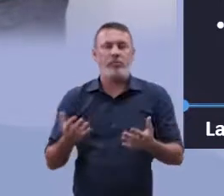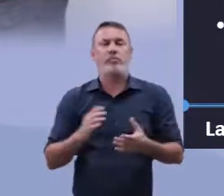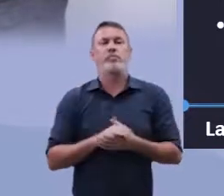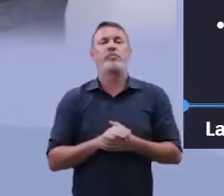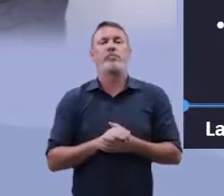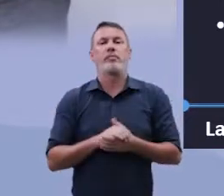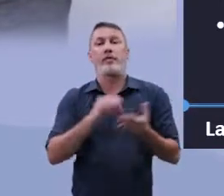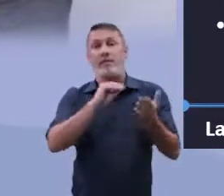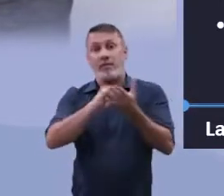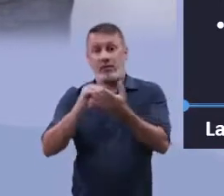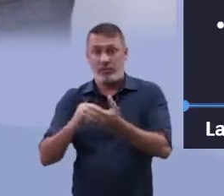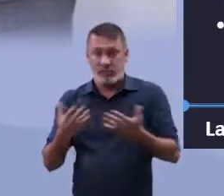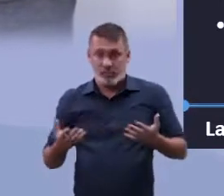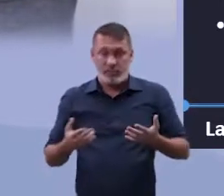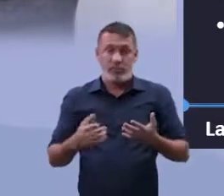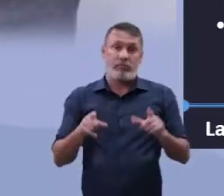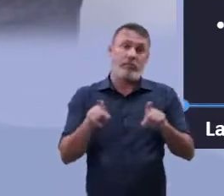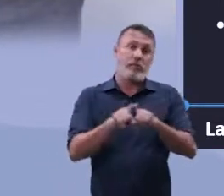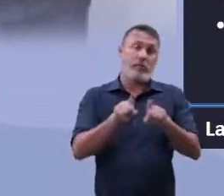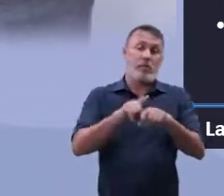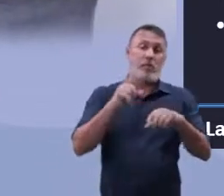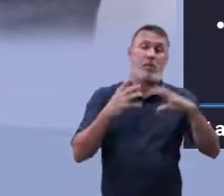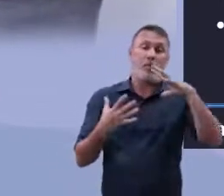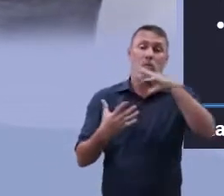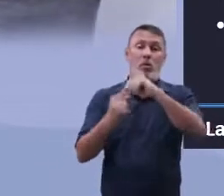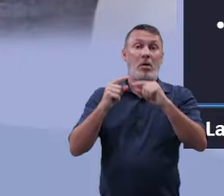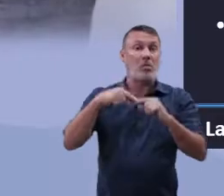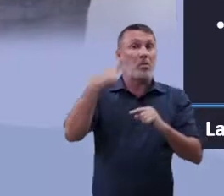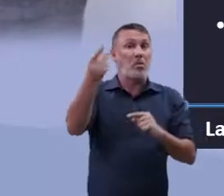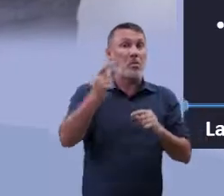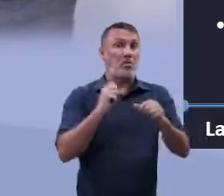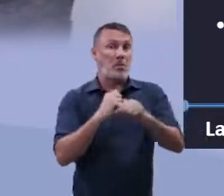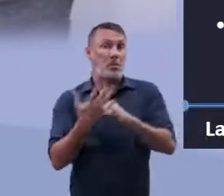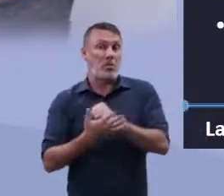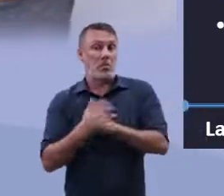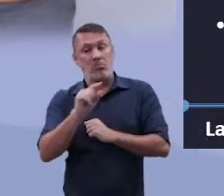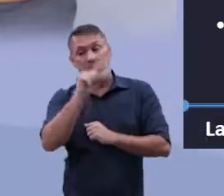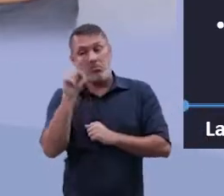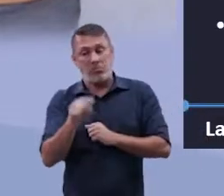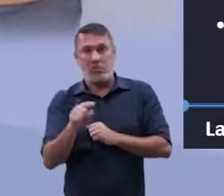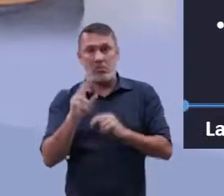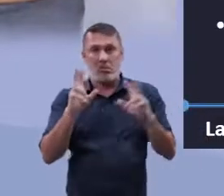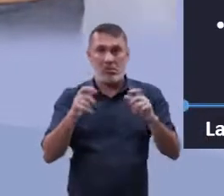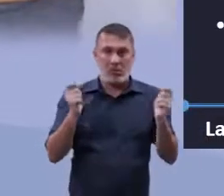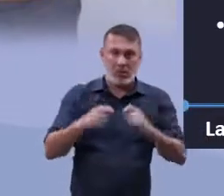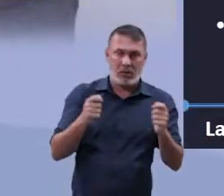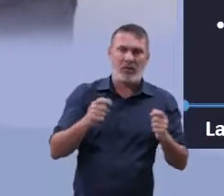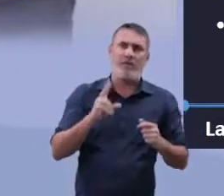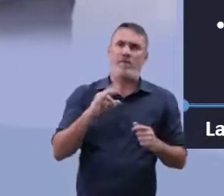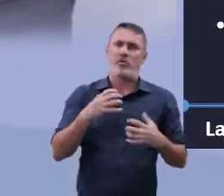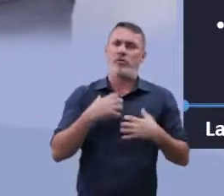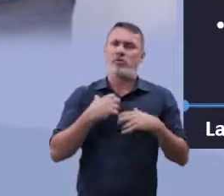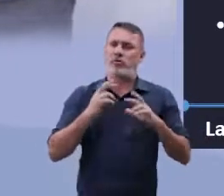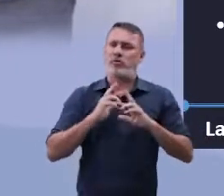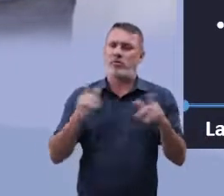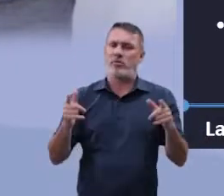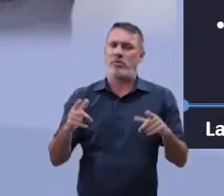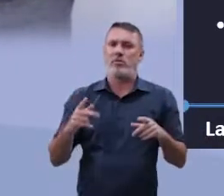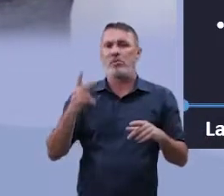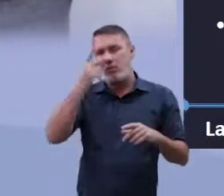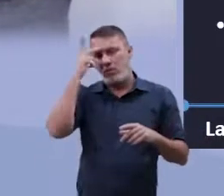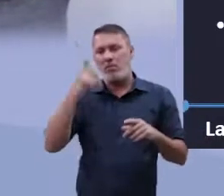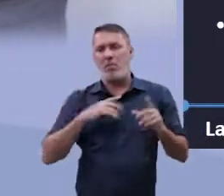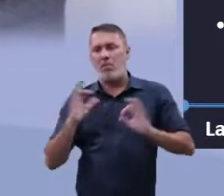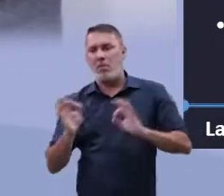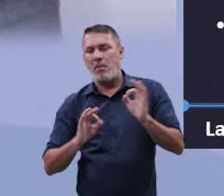mundo pós-pandemia, se é que podemos falar assim, ele vai ser totalmente diferente. As pessoas vão ter outros preparos, mas nós não tivemos